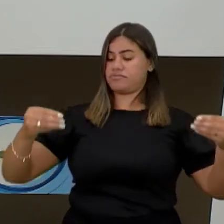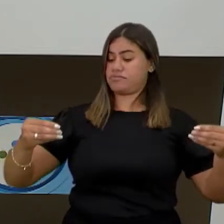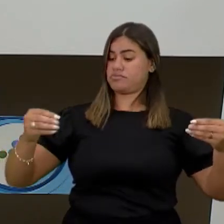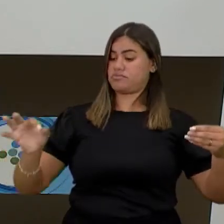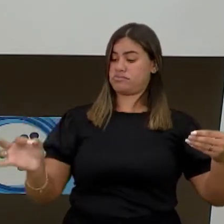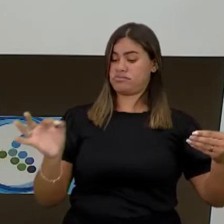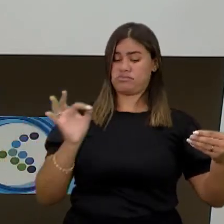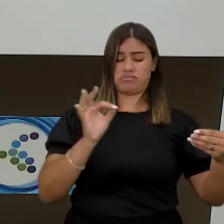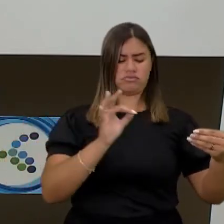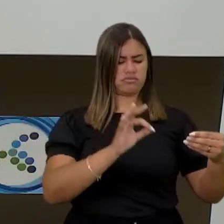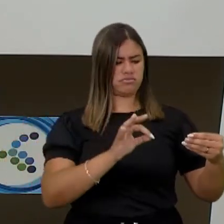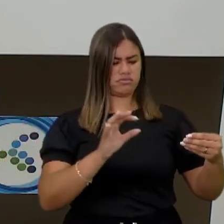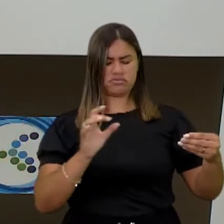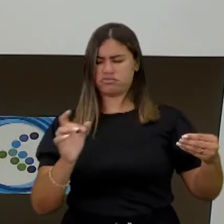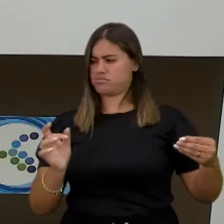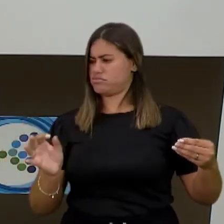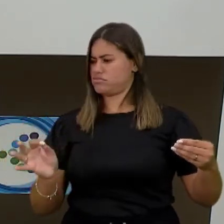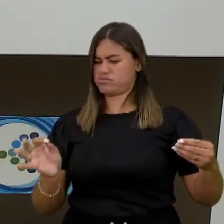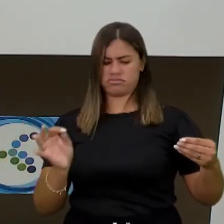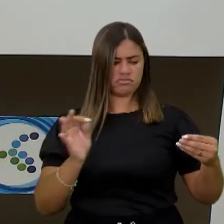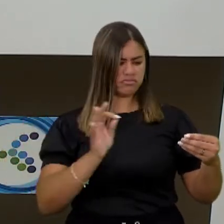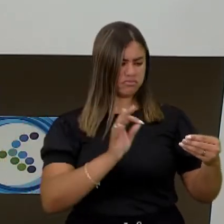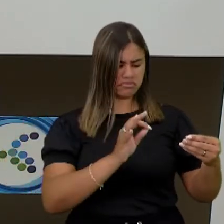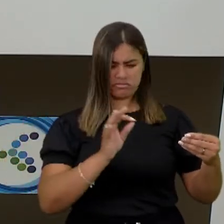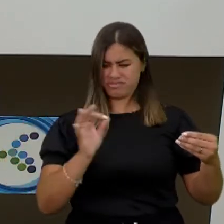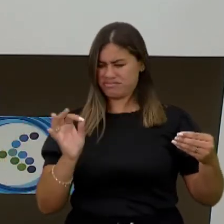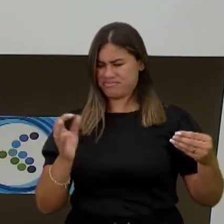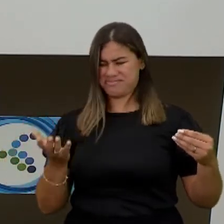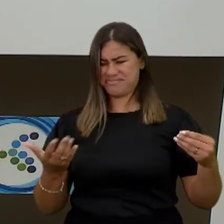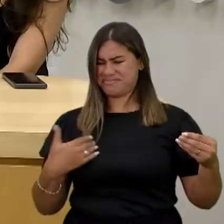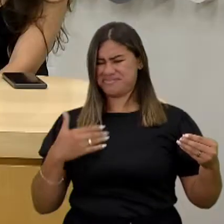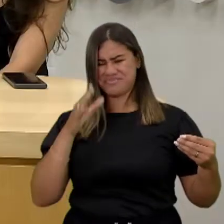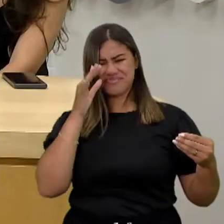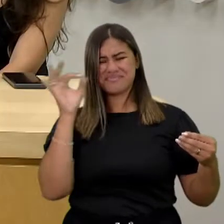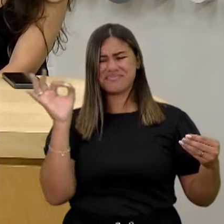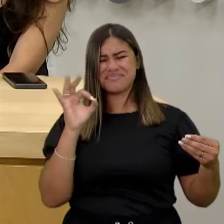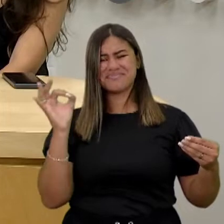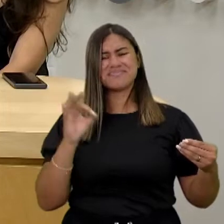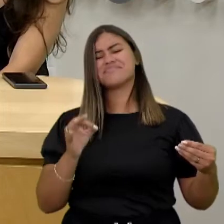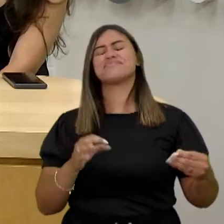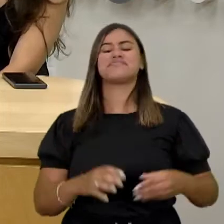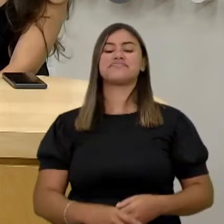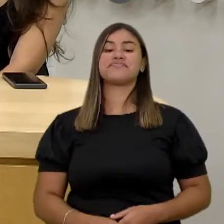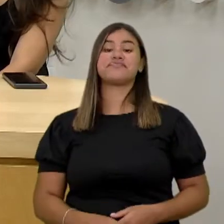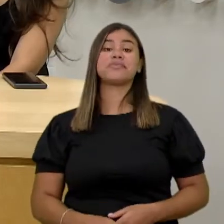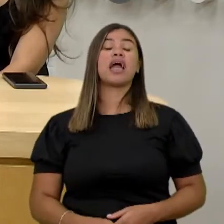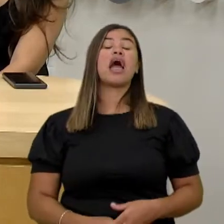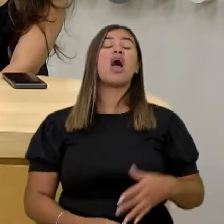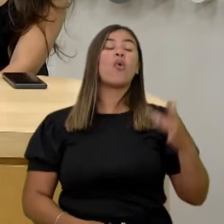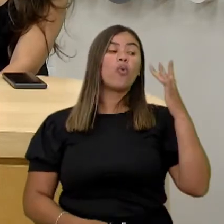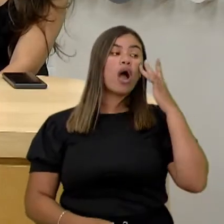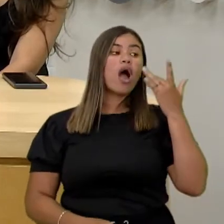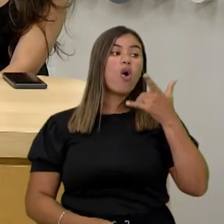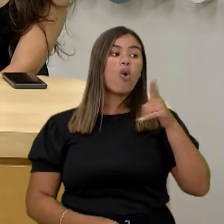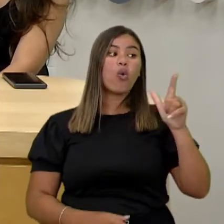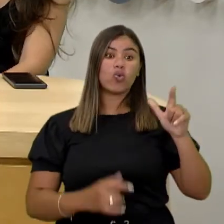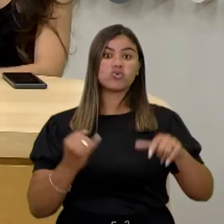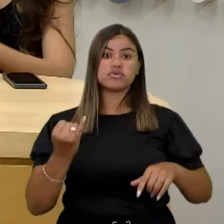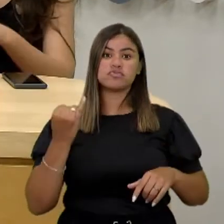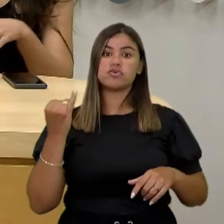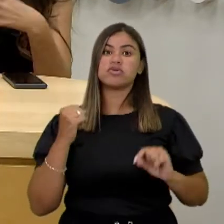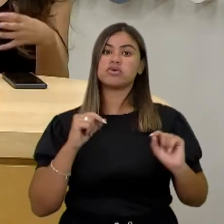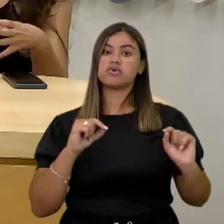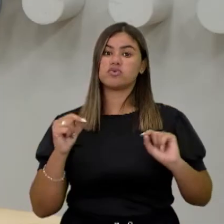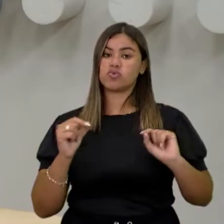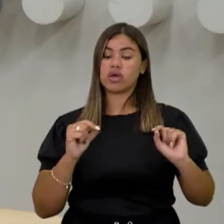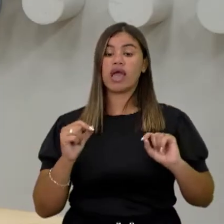tem nada a ver com aquilo que te interessa. Eu acho que uma coisa importante, não sei se estou atropelando, por favor, falando, mas até